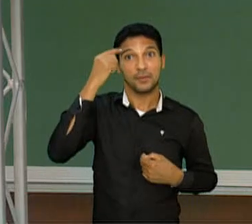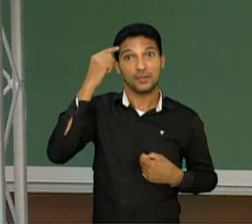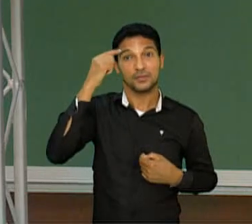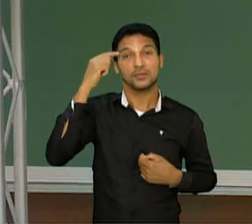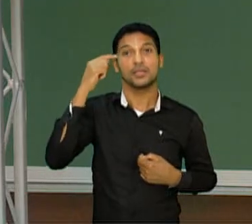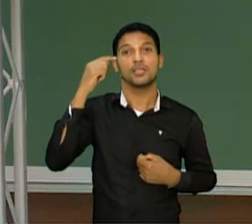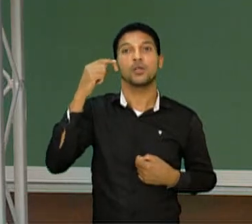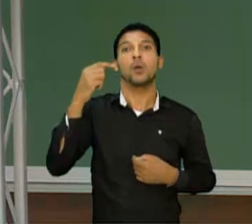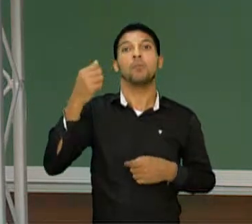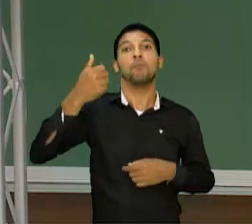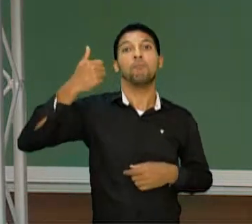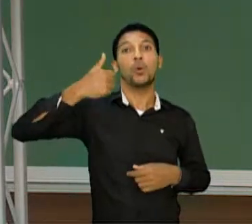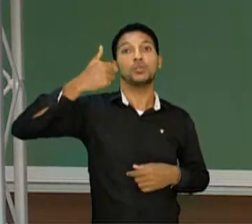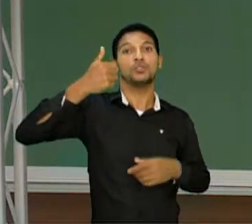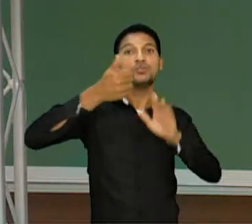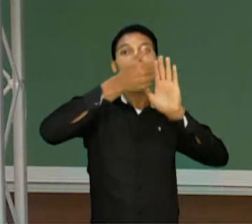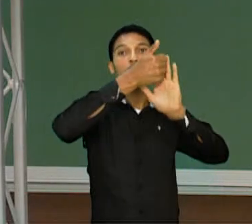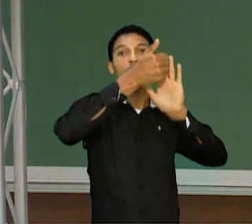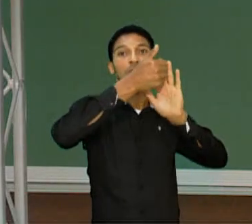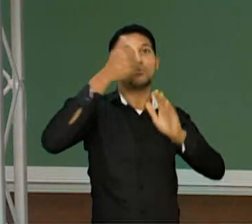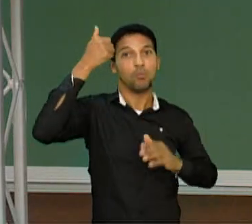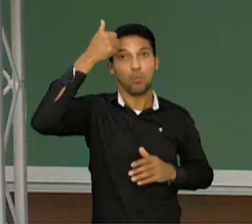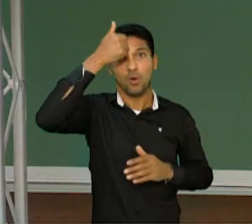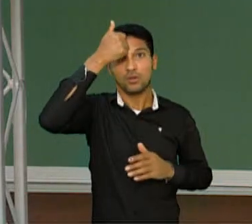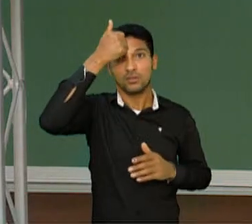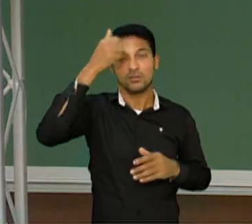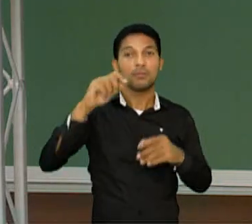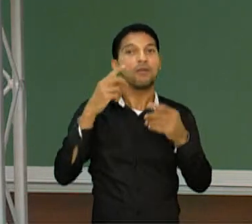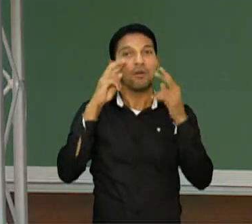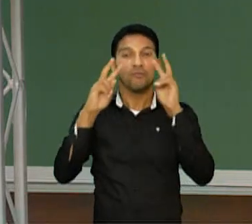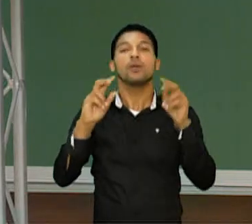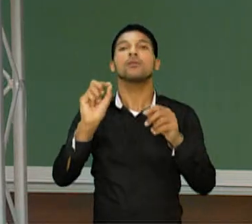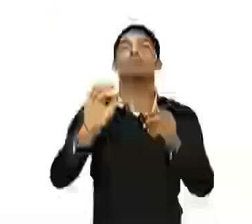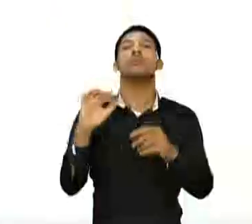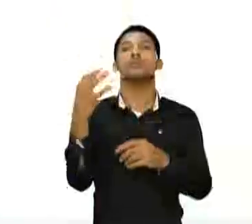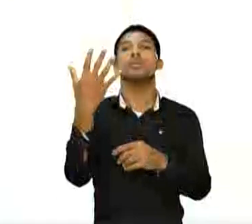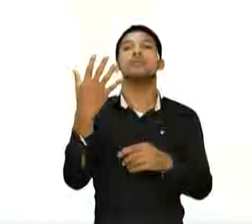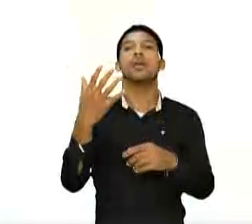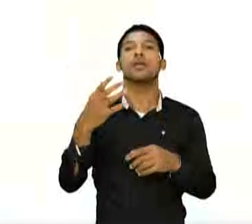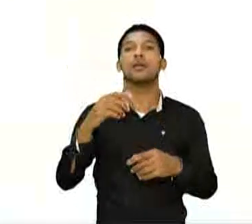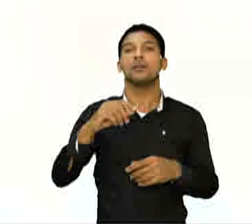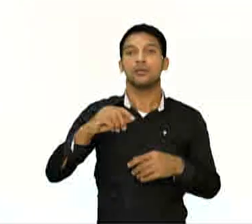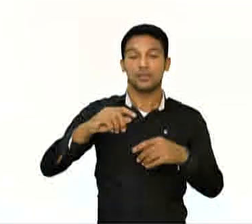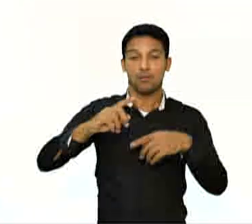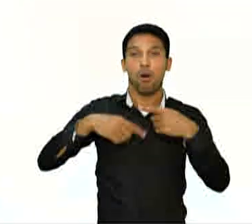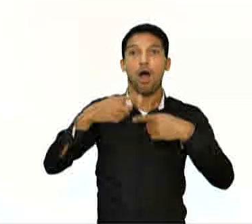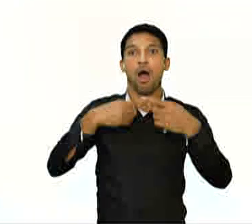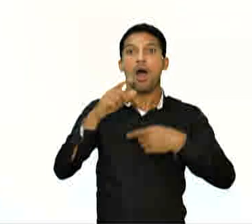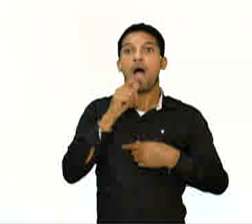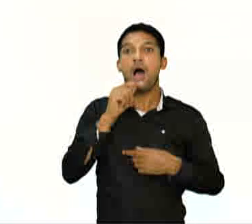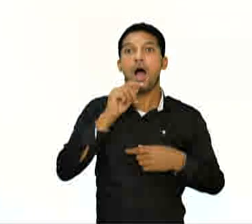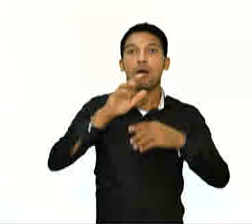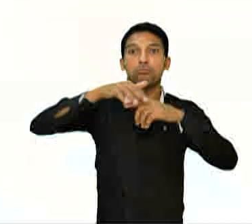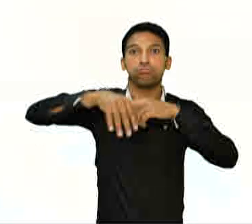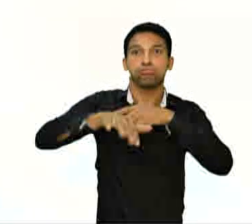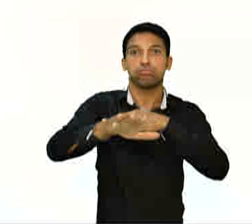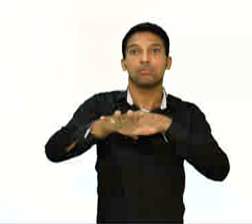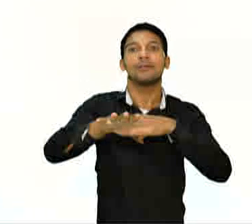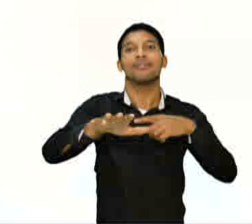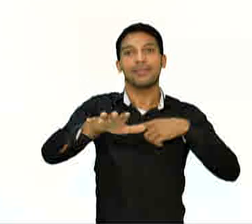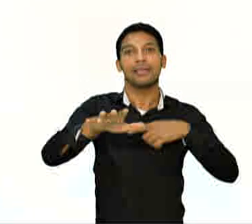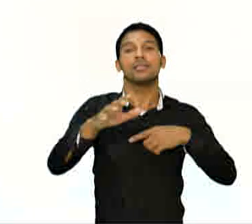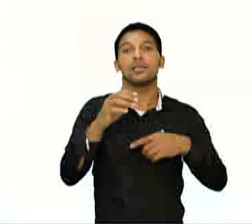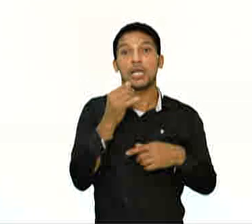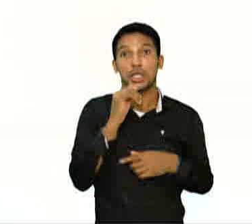que a gente pode salientar? O deslocamento das pessoas, ou seja, mudança de lugar, inundações de áreas de agricultura, também